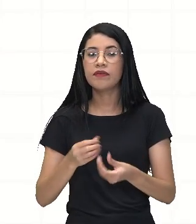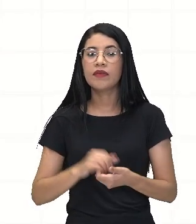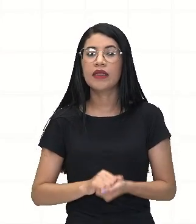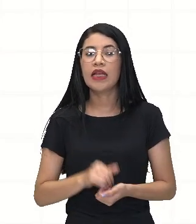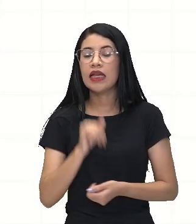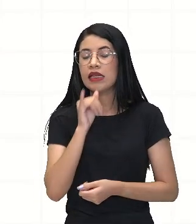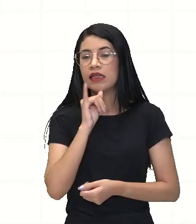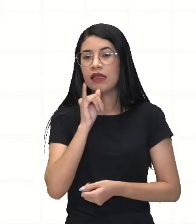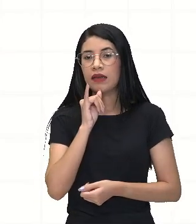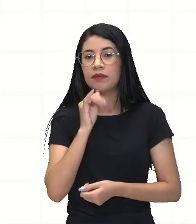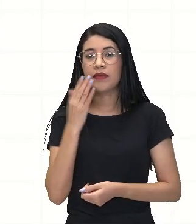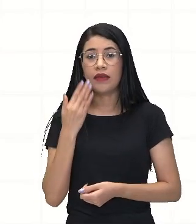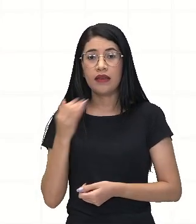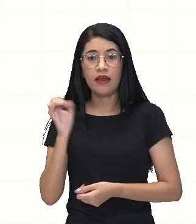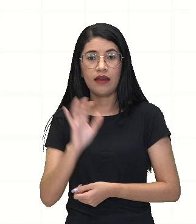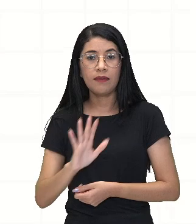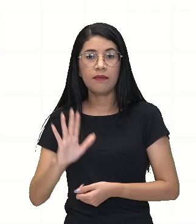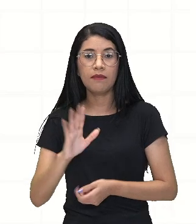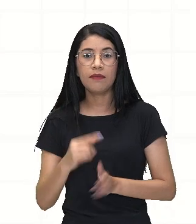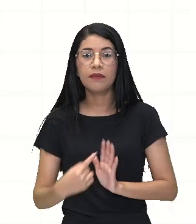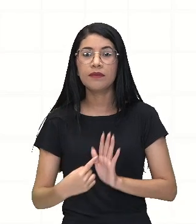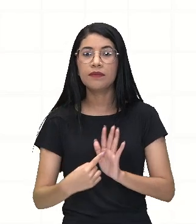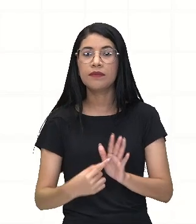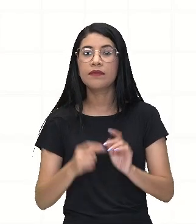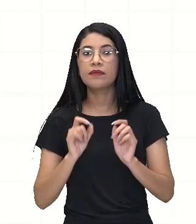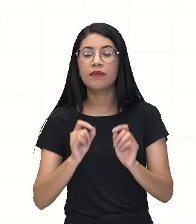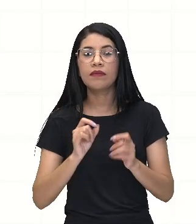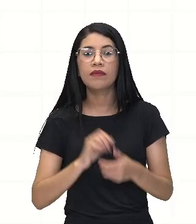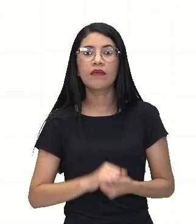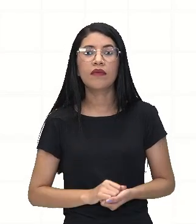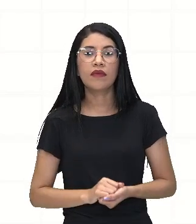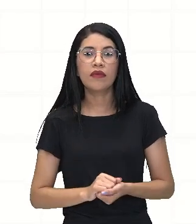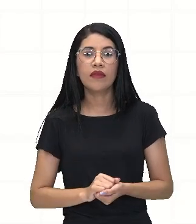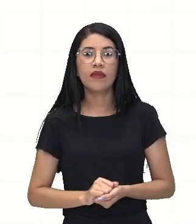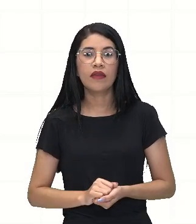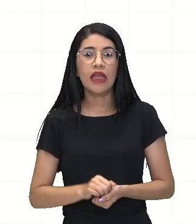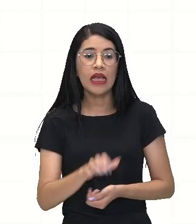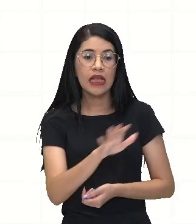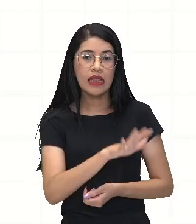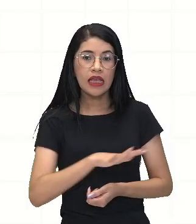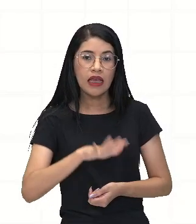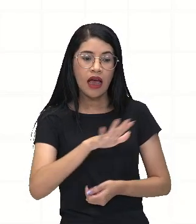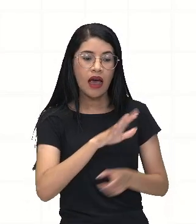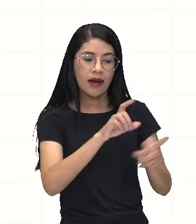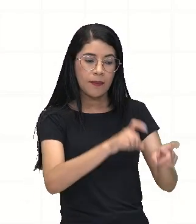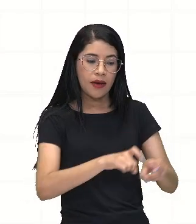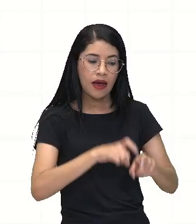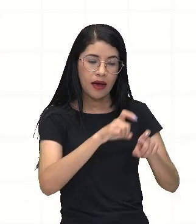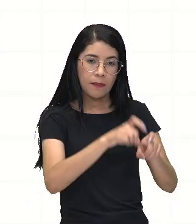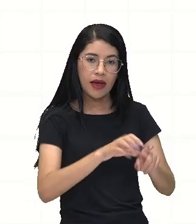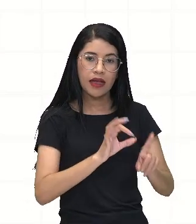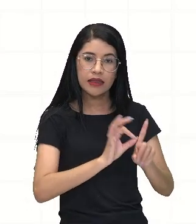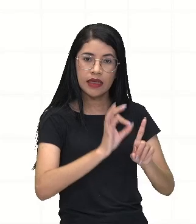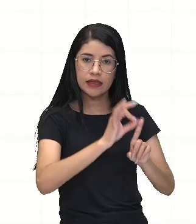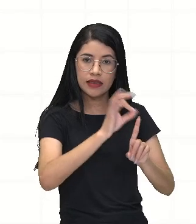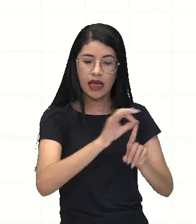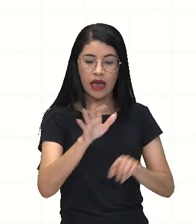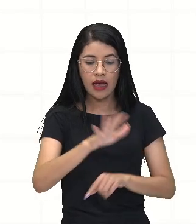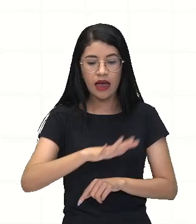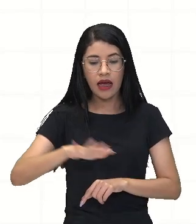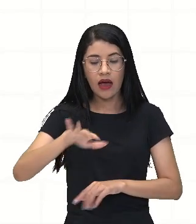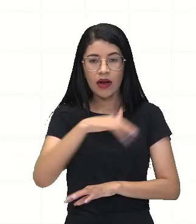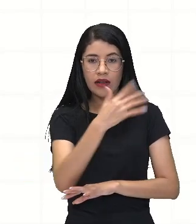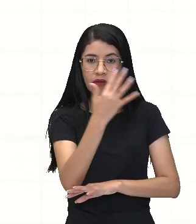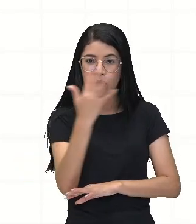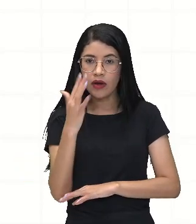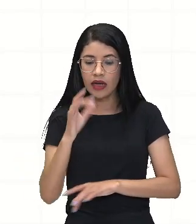vocês podem observar nessa imagem, nós temos aí uma área de lavoura de soja, uma área de floresta